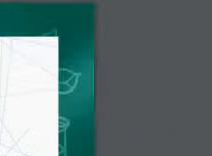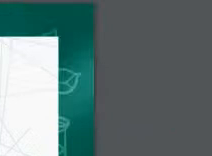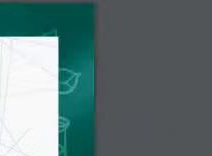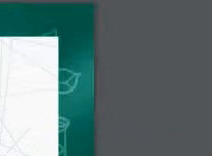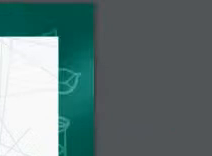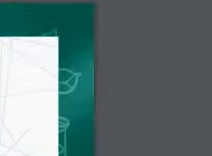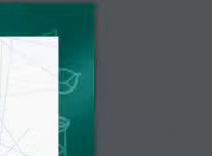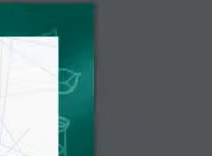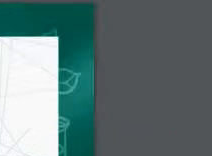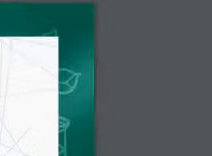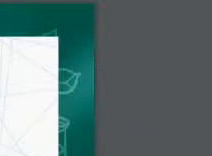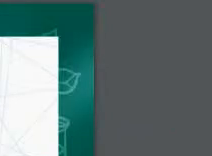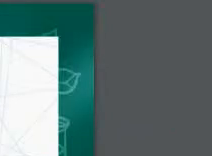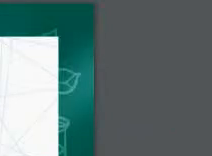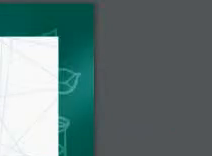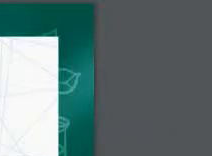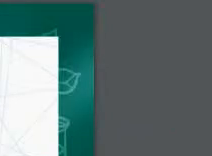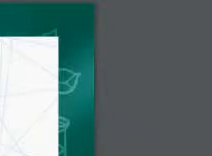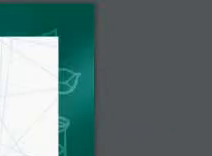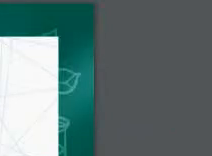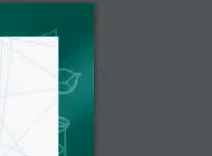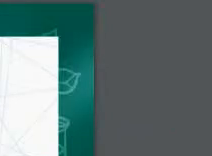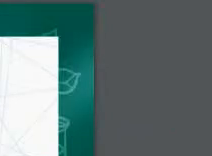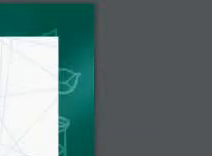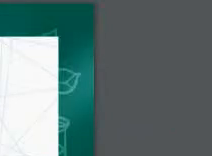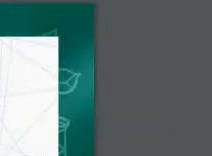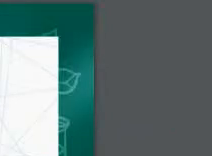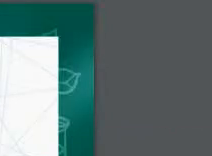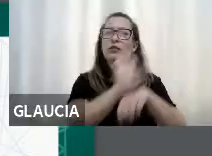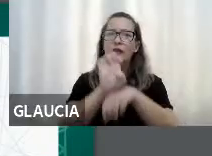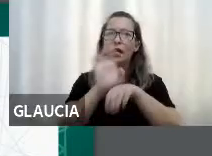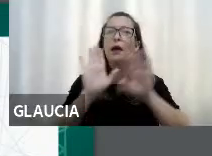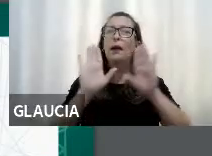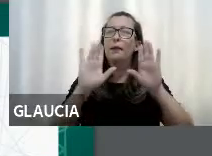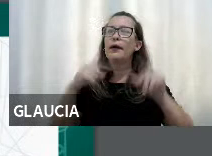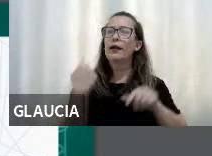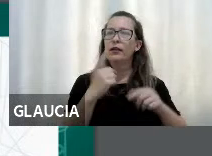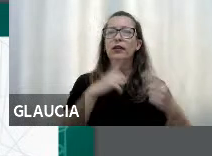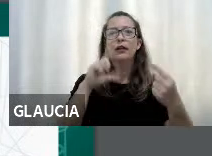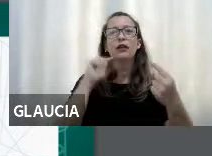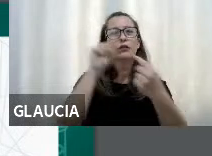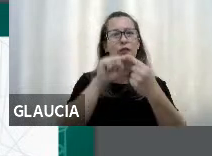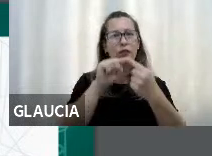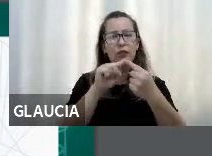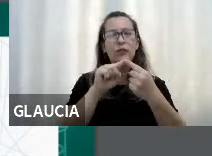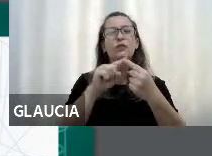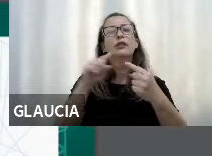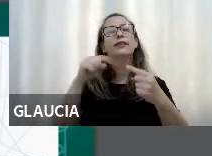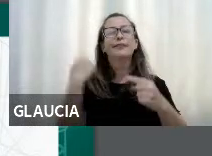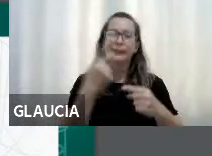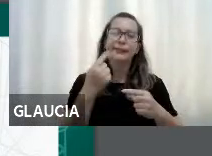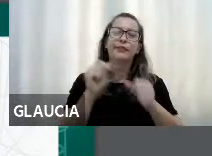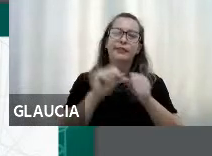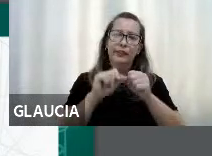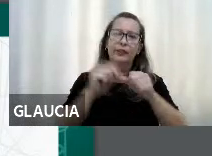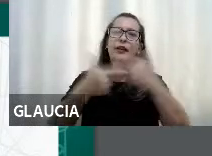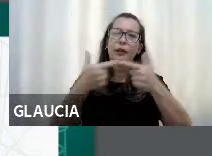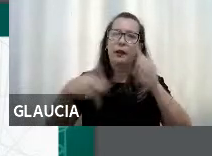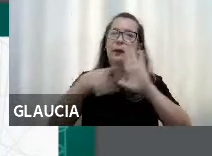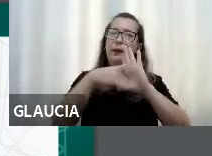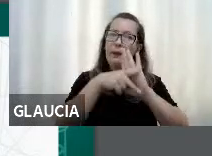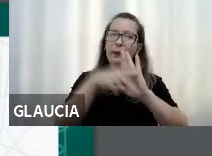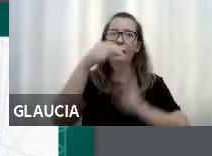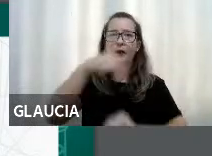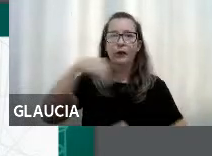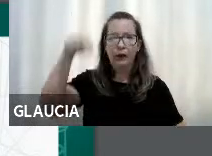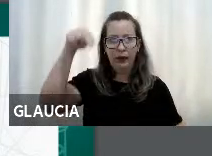pedidos de outros estados, mas a gente tem essa perspectiva de que é preciso assumir essa rede enquanto Nordeste, e que agora está